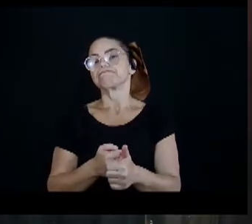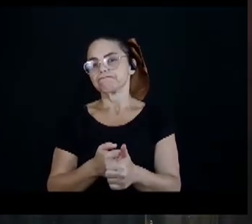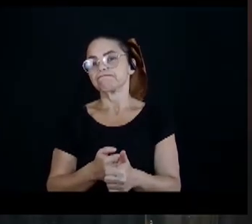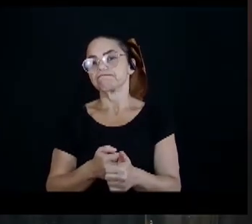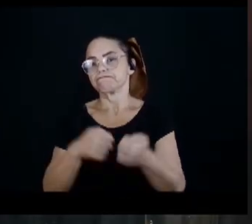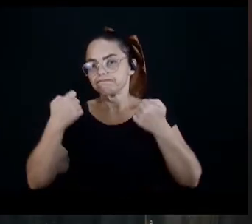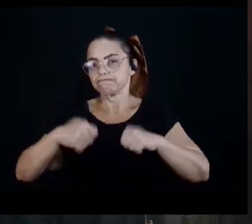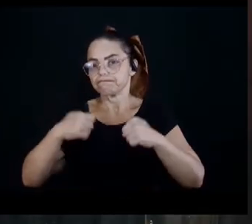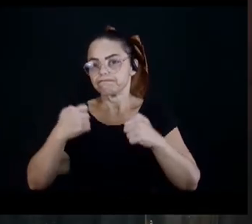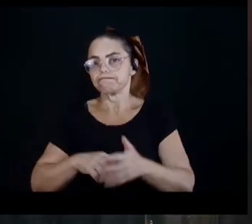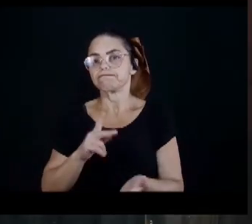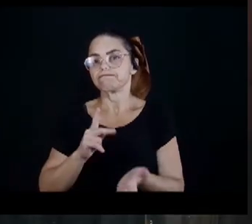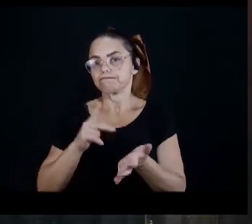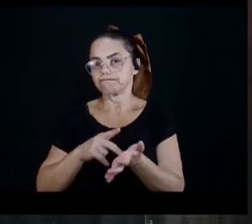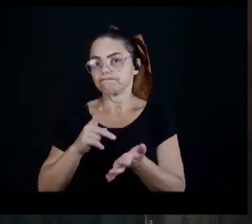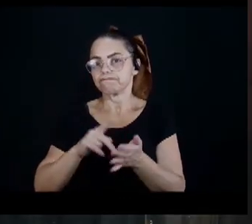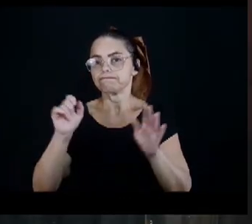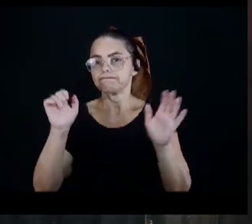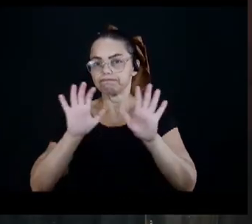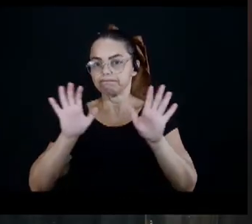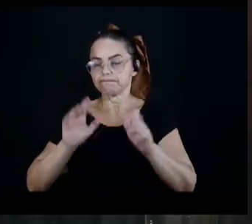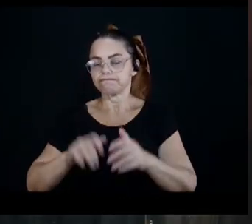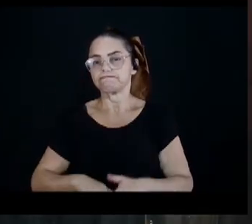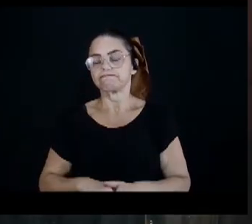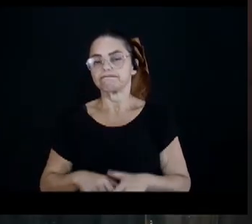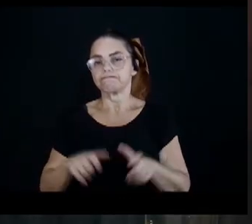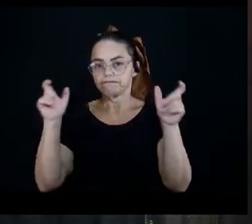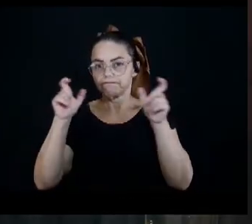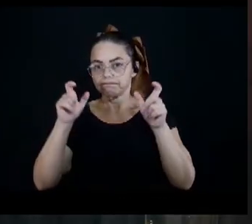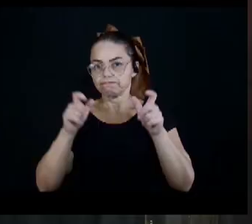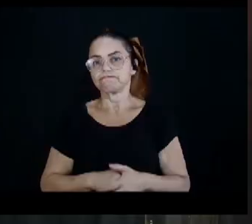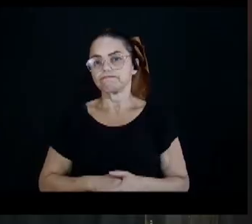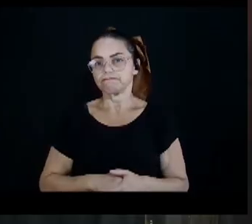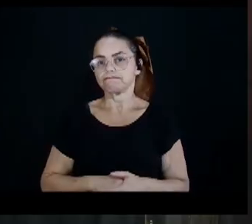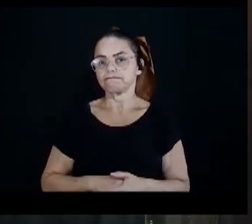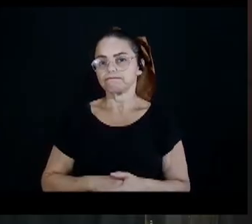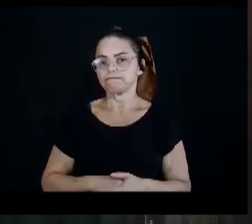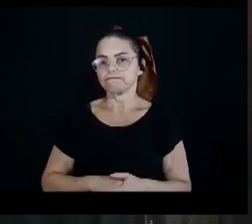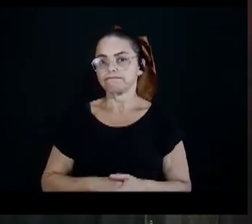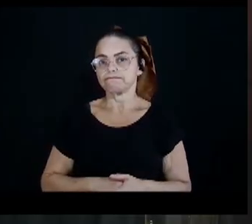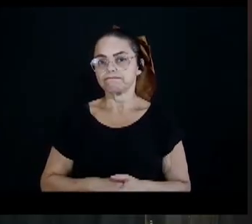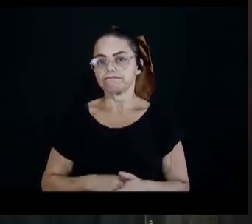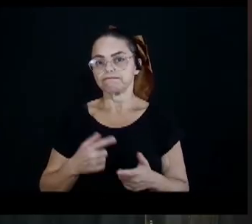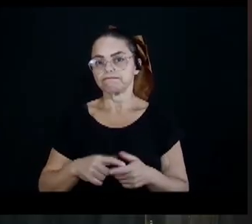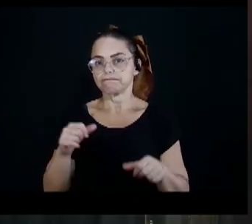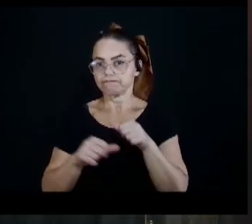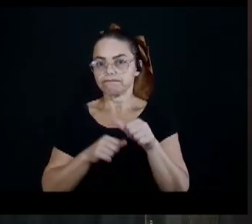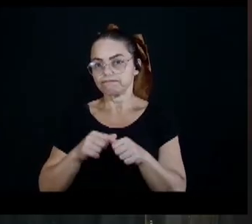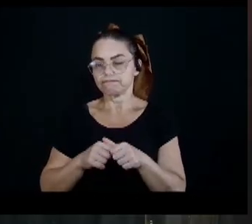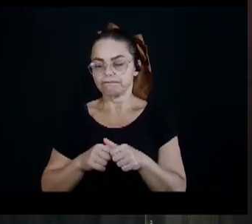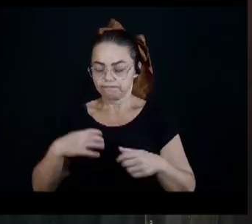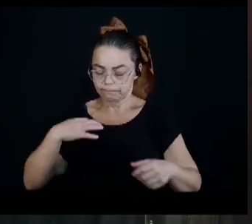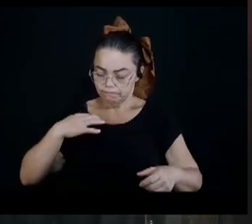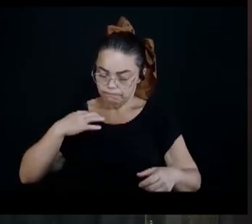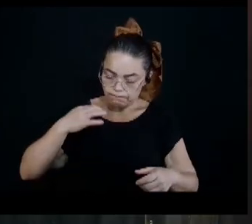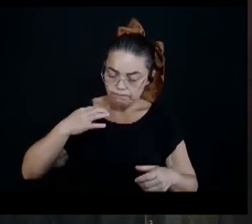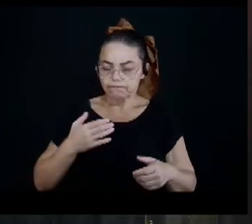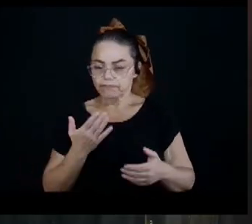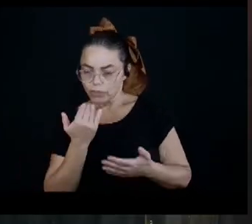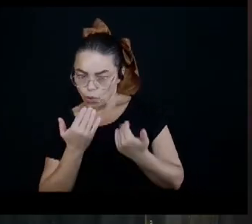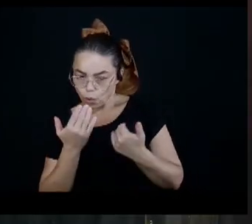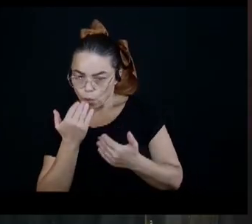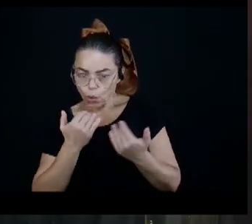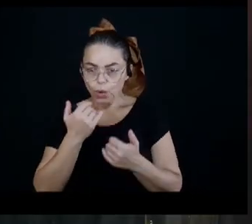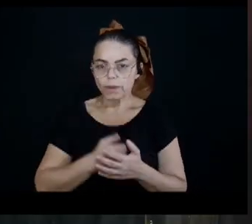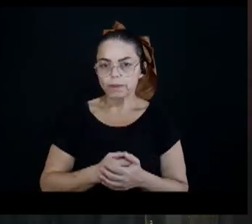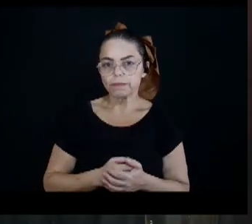ter muito cuidado, muita atenção com relação a isso, né? Porque vai mudar tudo, roupa, alimentação, a minha imagem